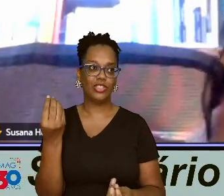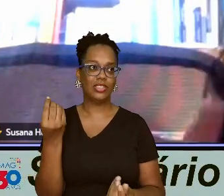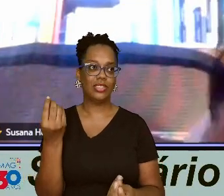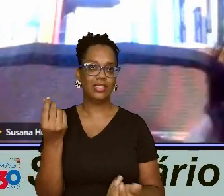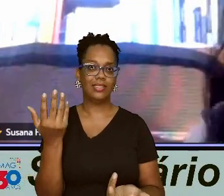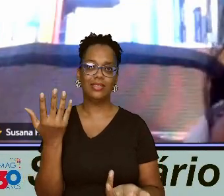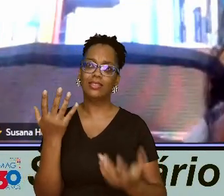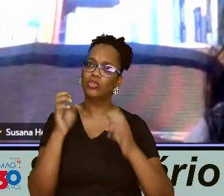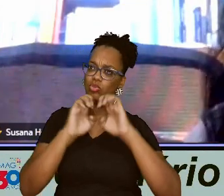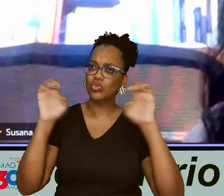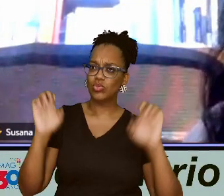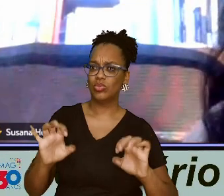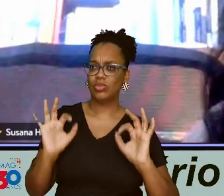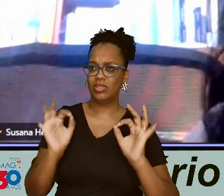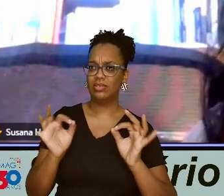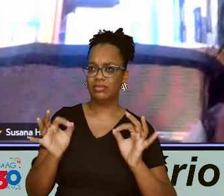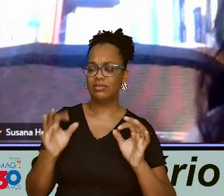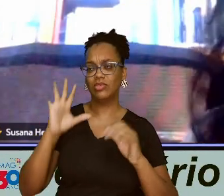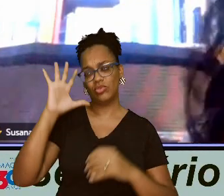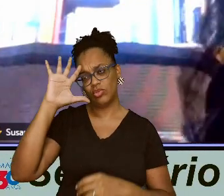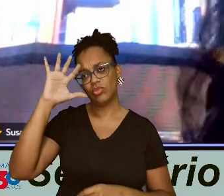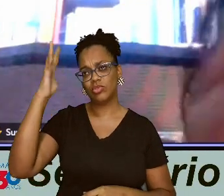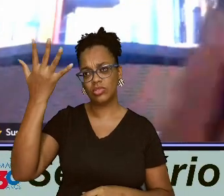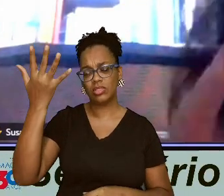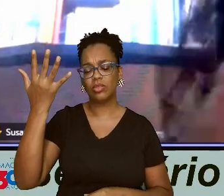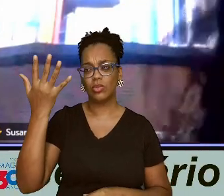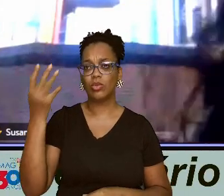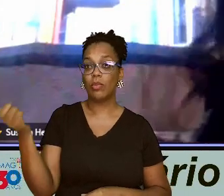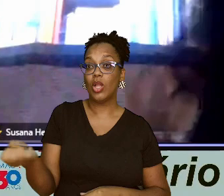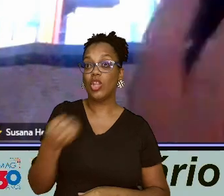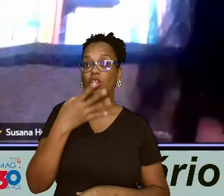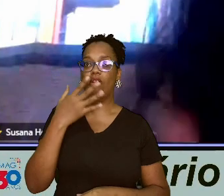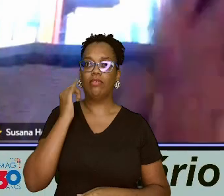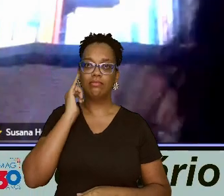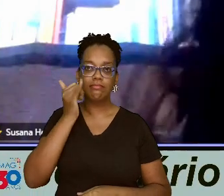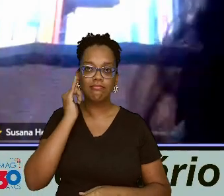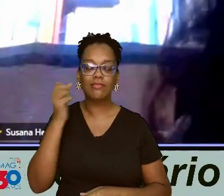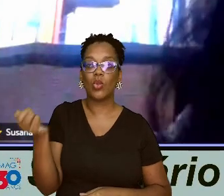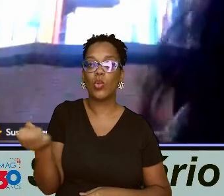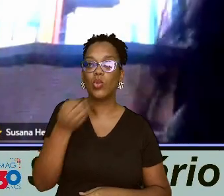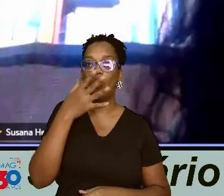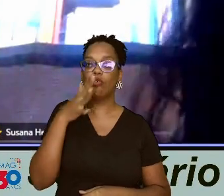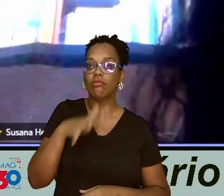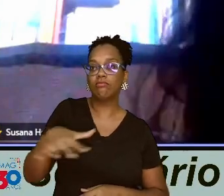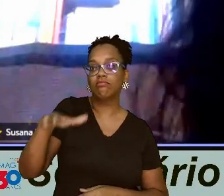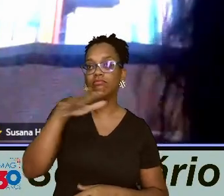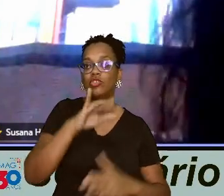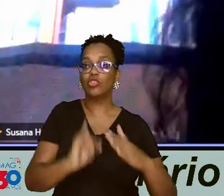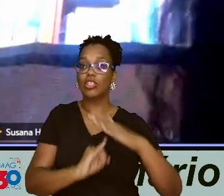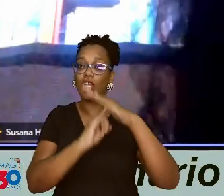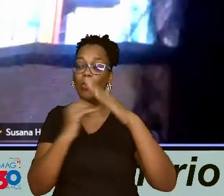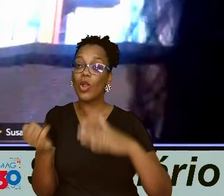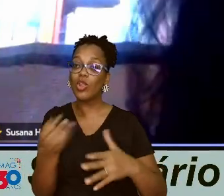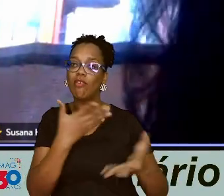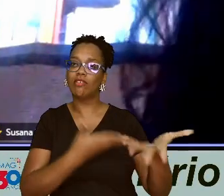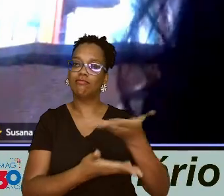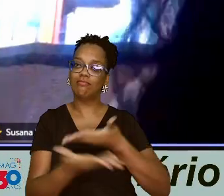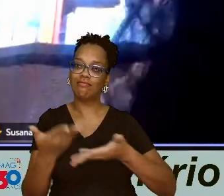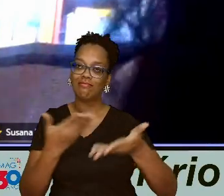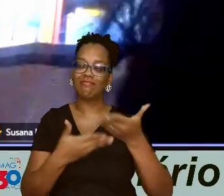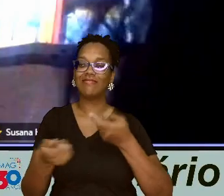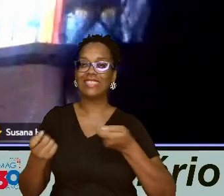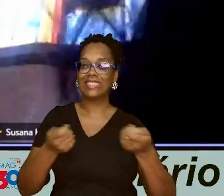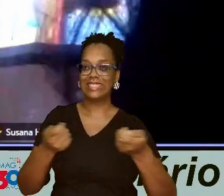de estrutura, né? Uma solução de uma nova normativa, um novo desenho institucional, uma nova forma de relacionamento para lidar com